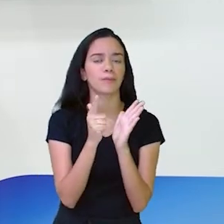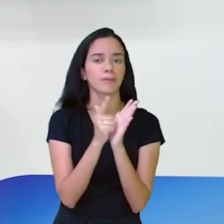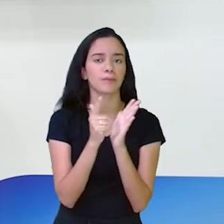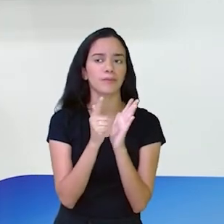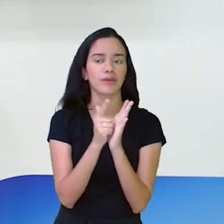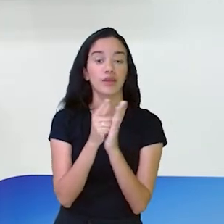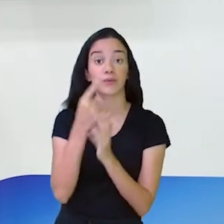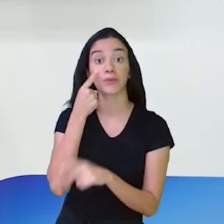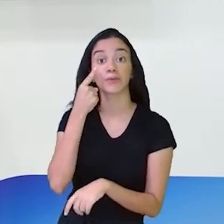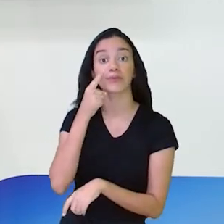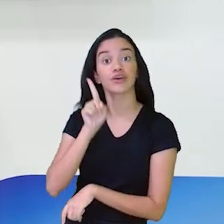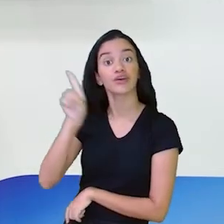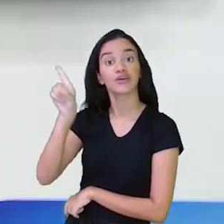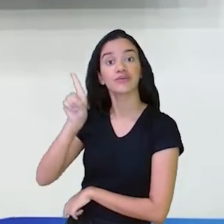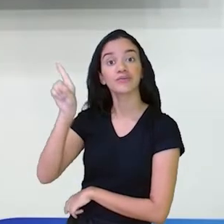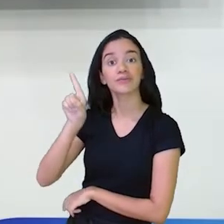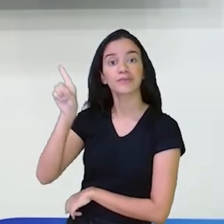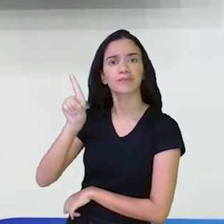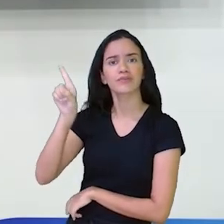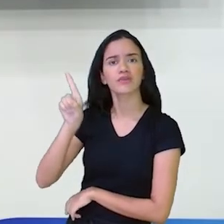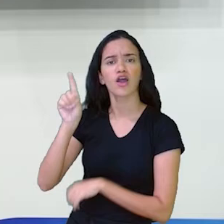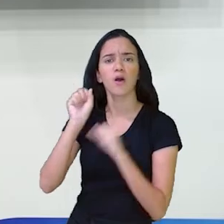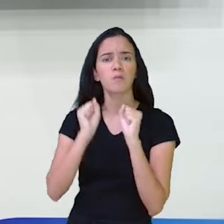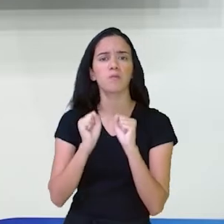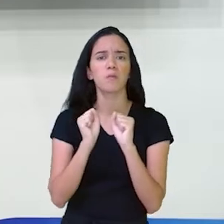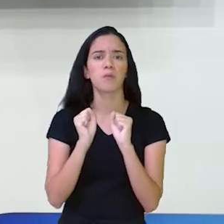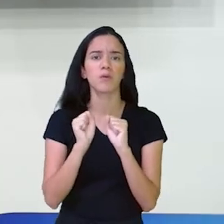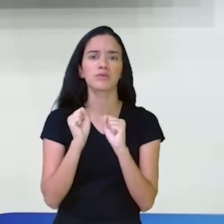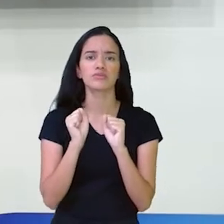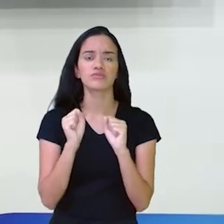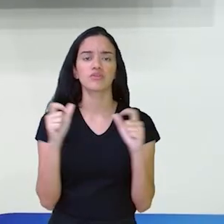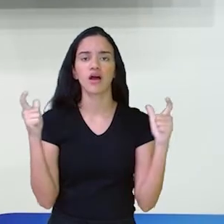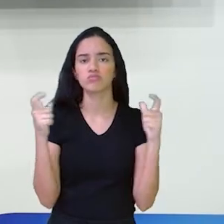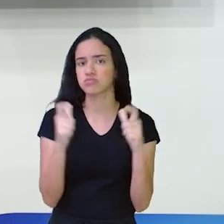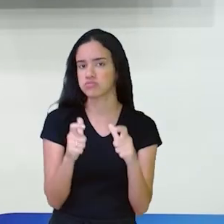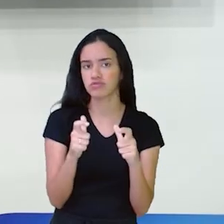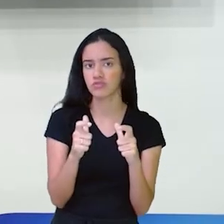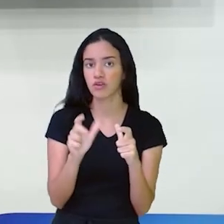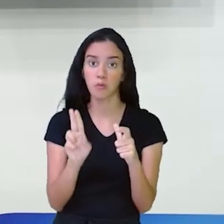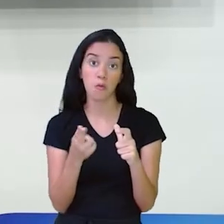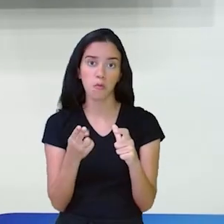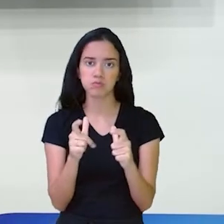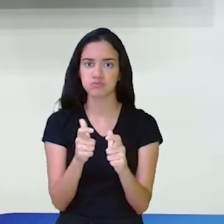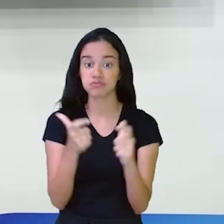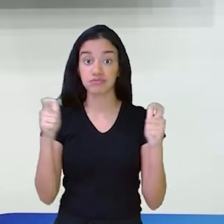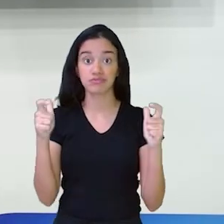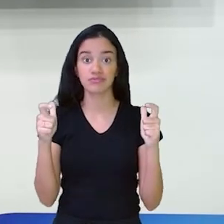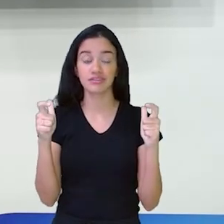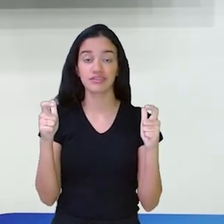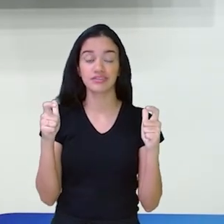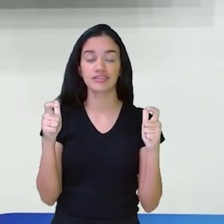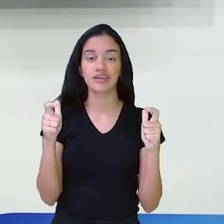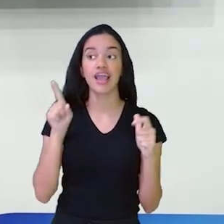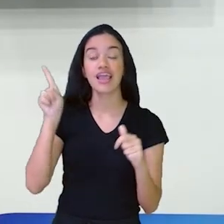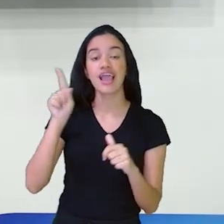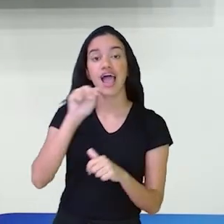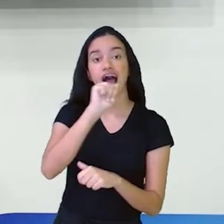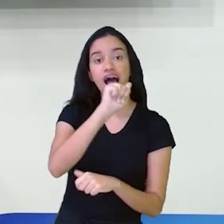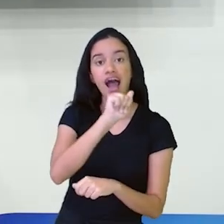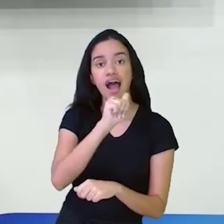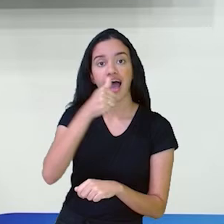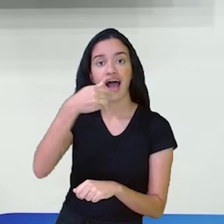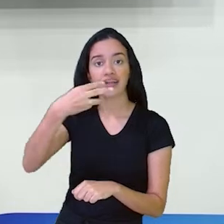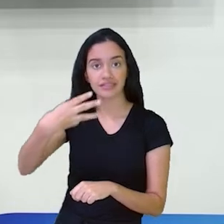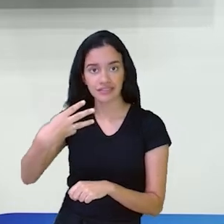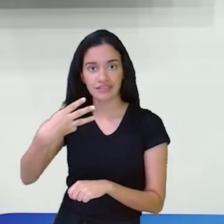pode usar na sua casa aí. Pode ser um tamanho menor ou um tamanho maior, que é esse aqui, tamanho A3,